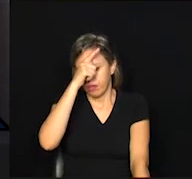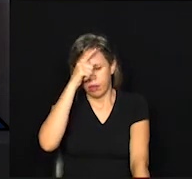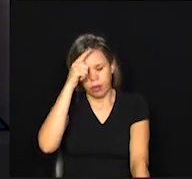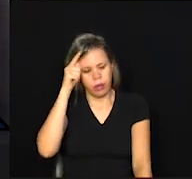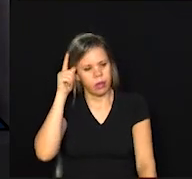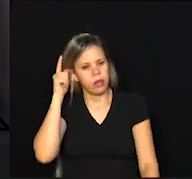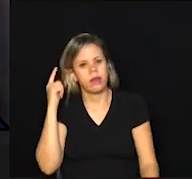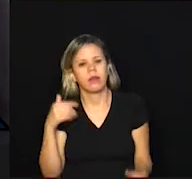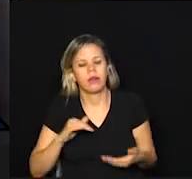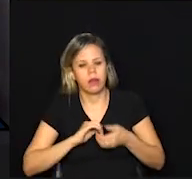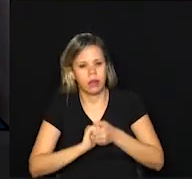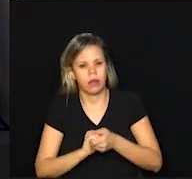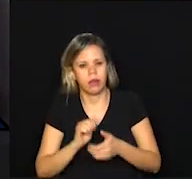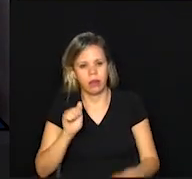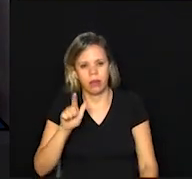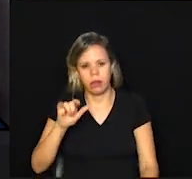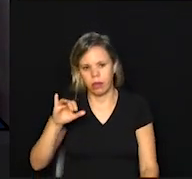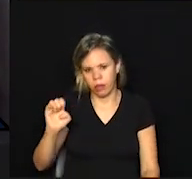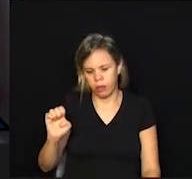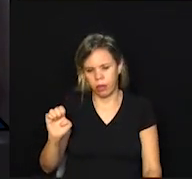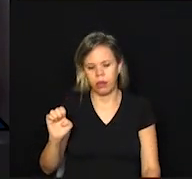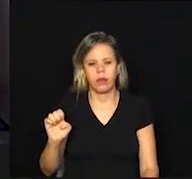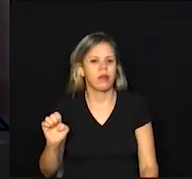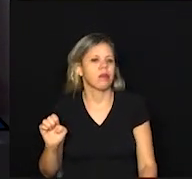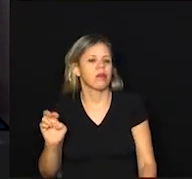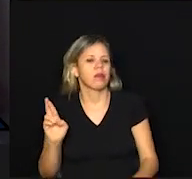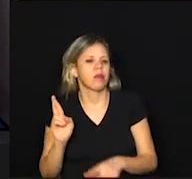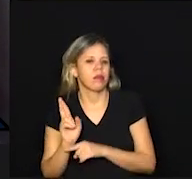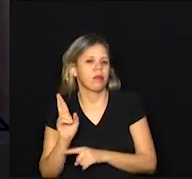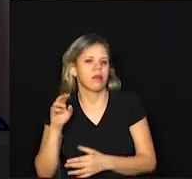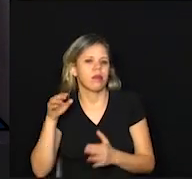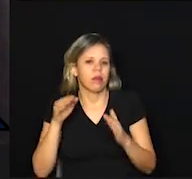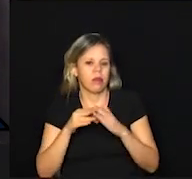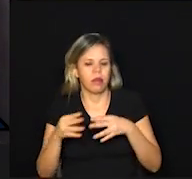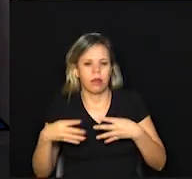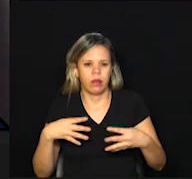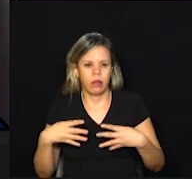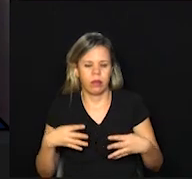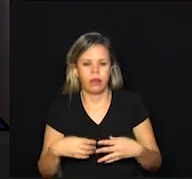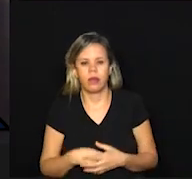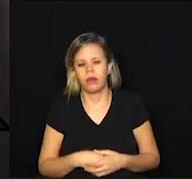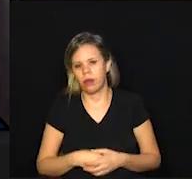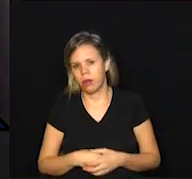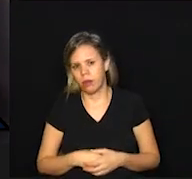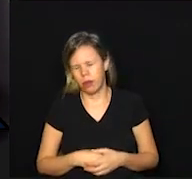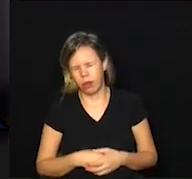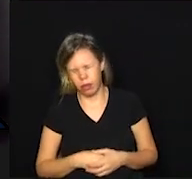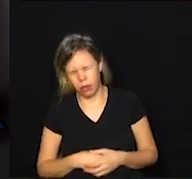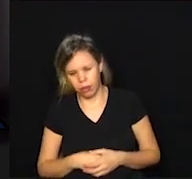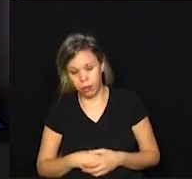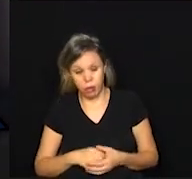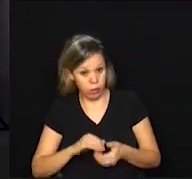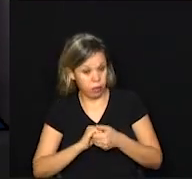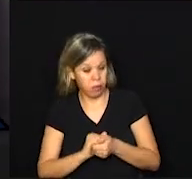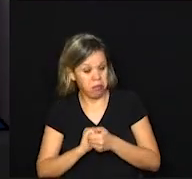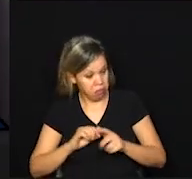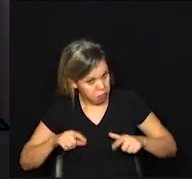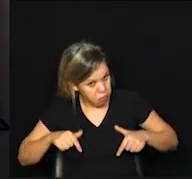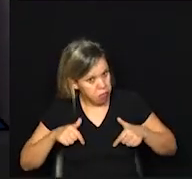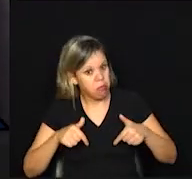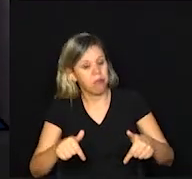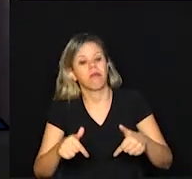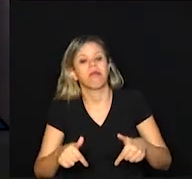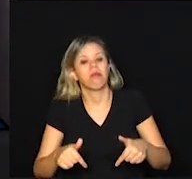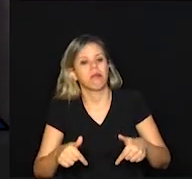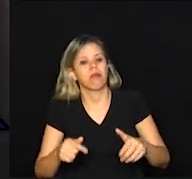complementar Alice representando aqui O Casarão de Barão Geraldo é saudável ela iniciativa do